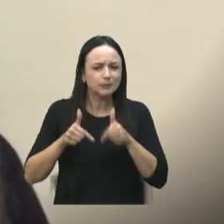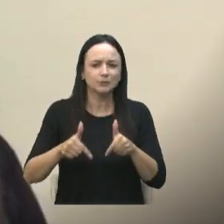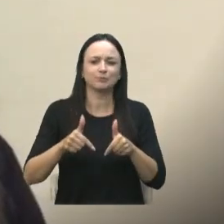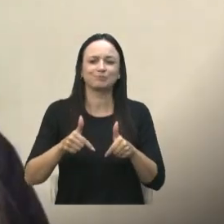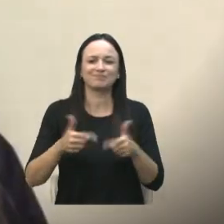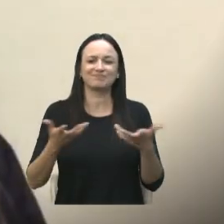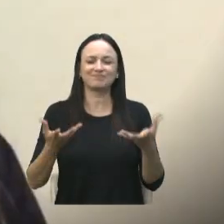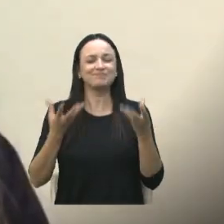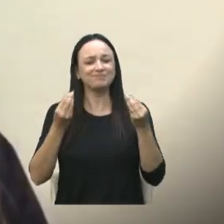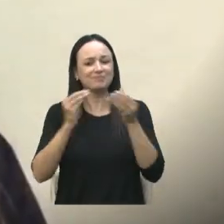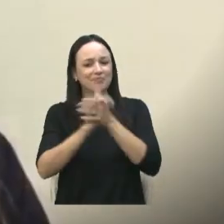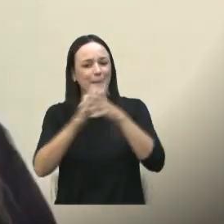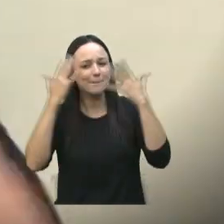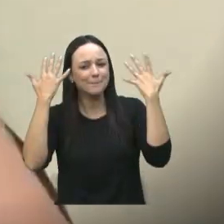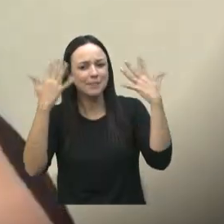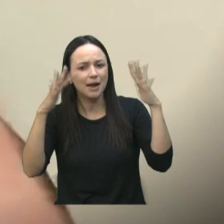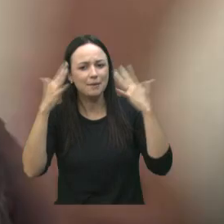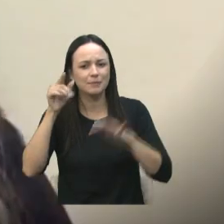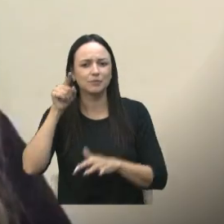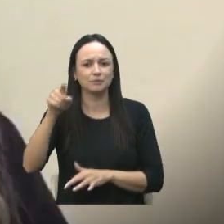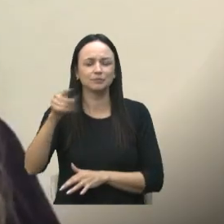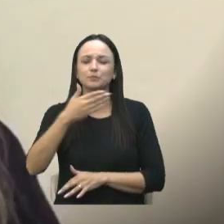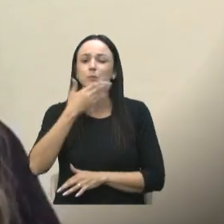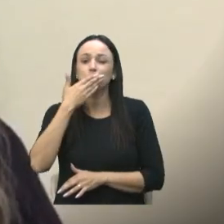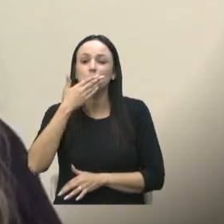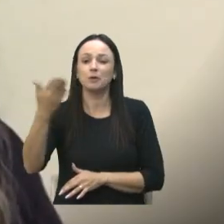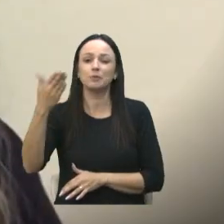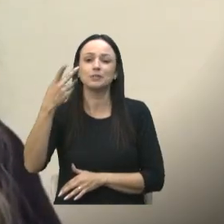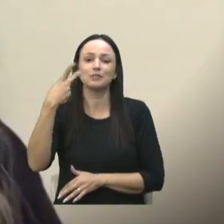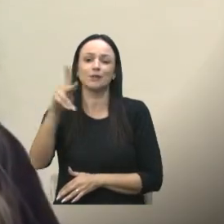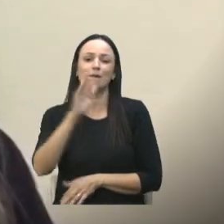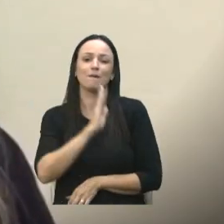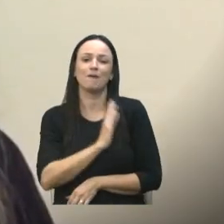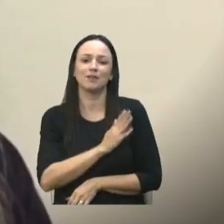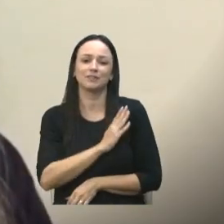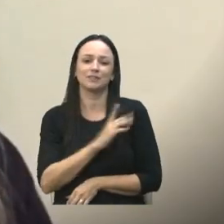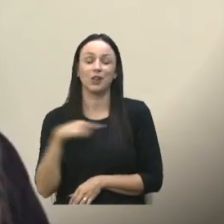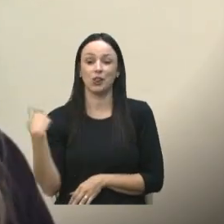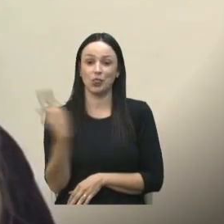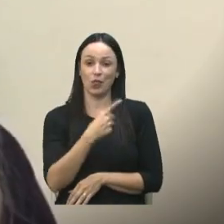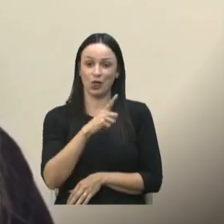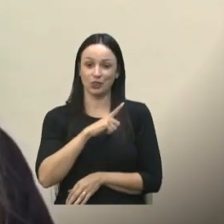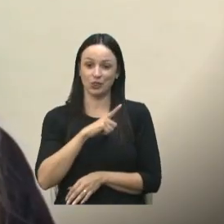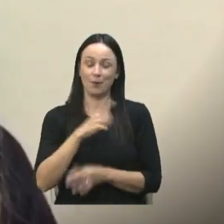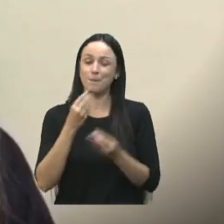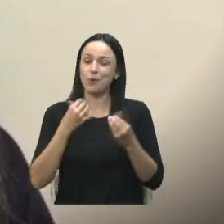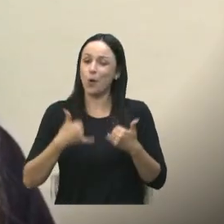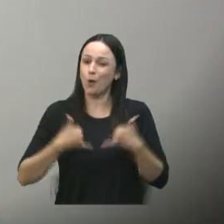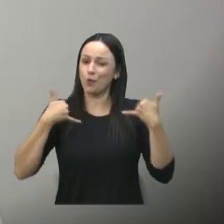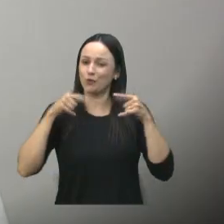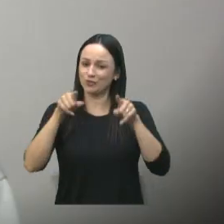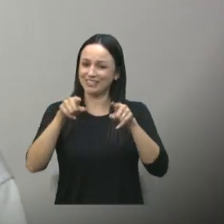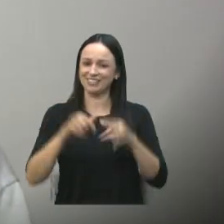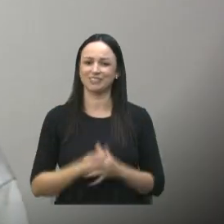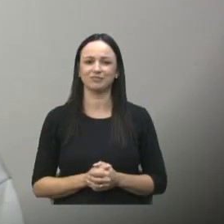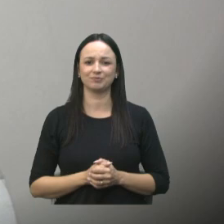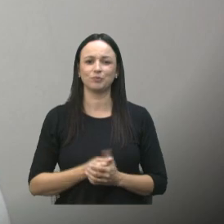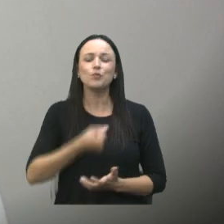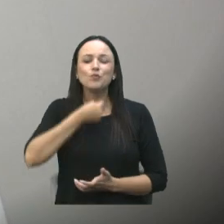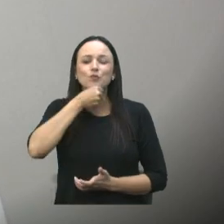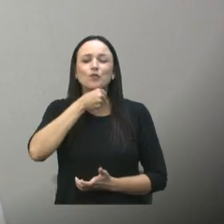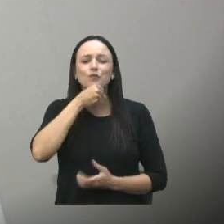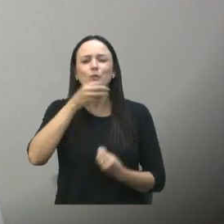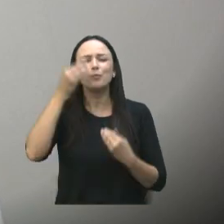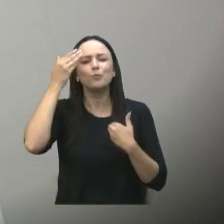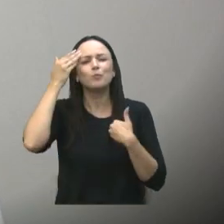Então, parabéns para você, um beijo no seu coração e nós temos muito orgulho de você. Vô, muito